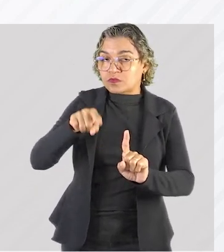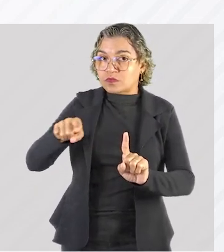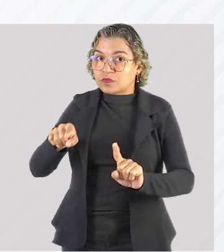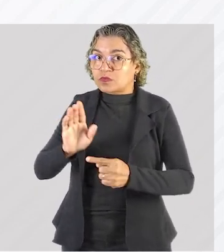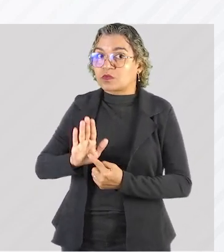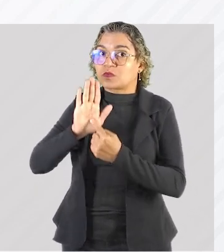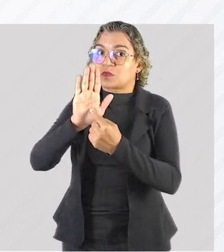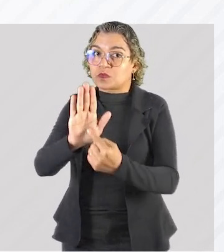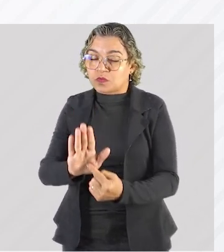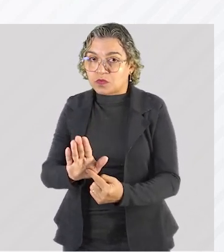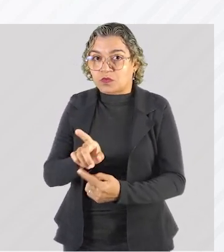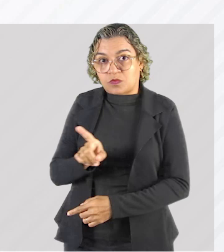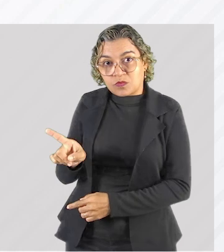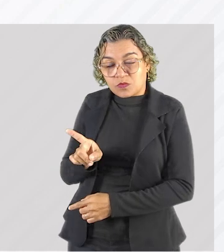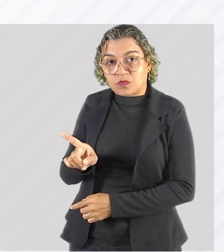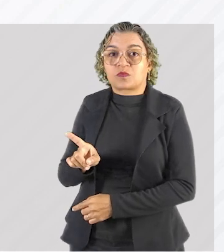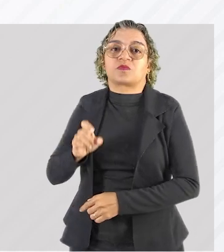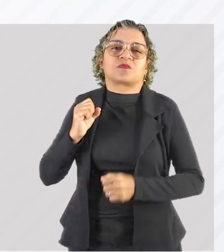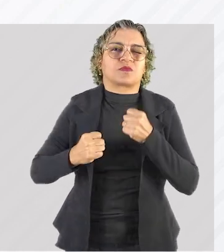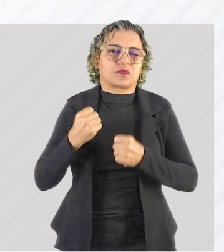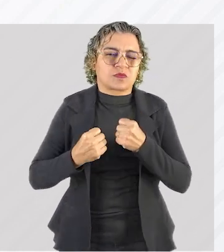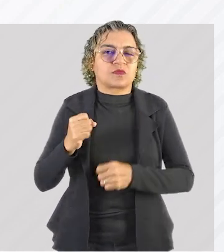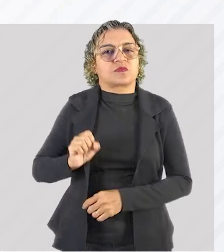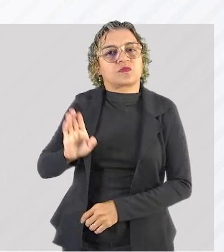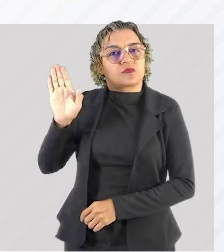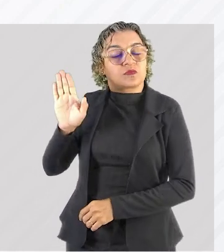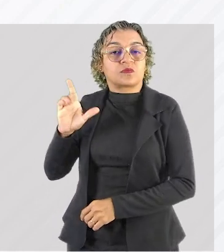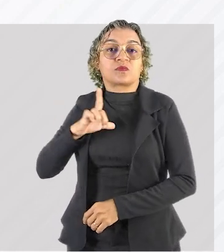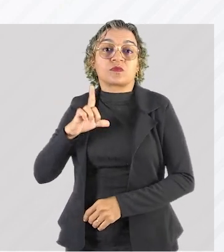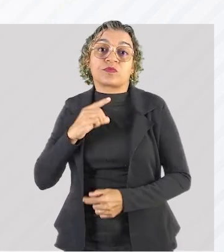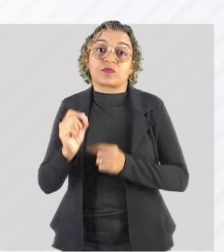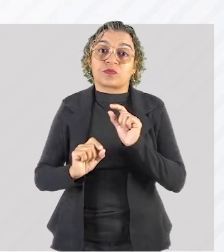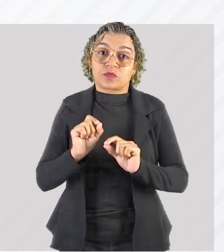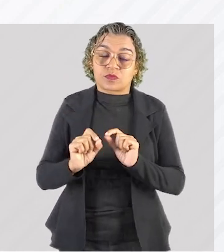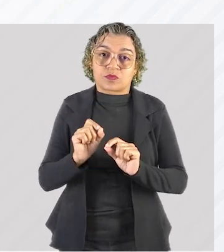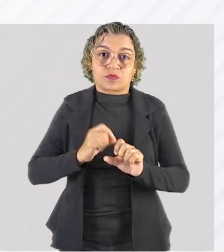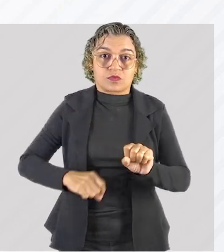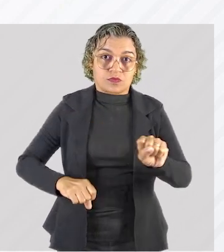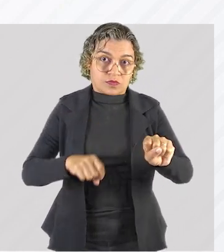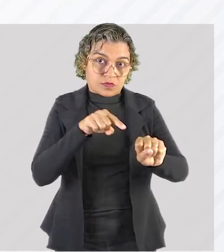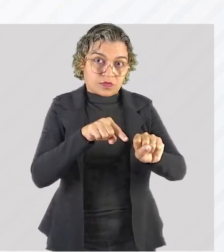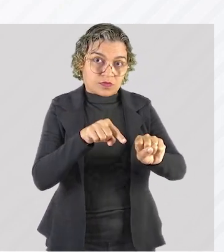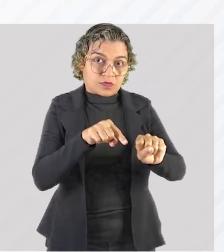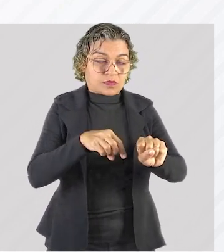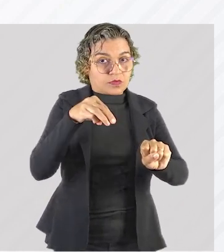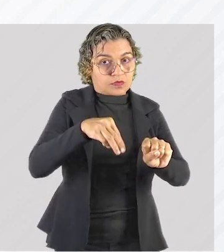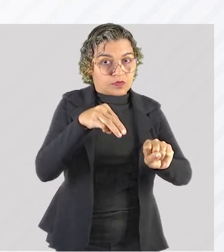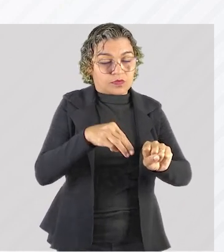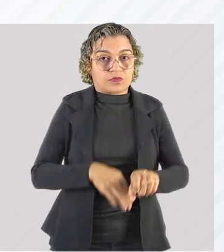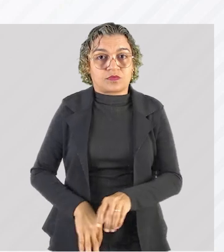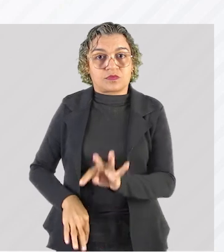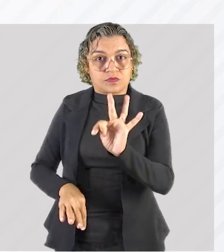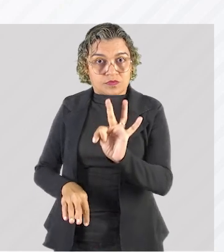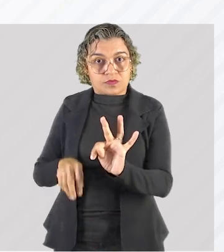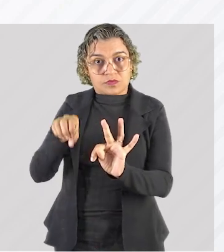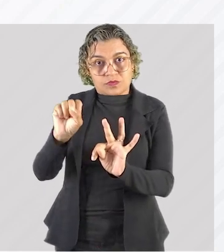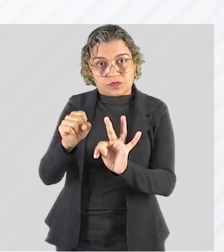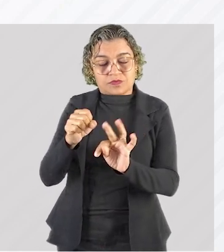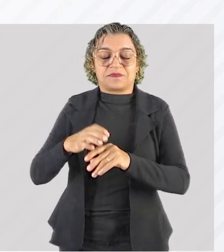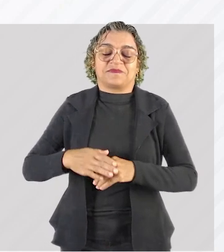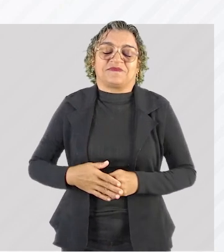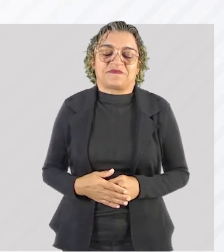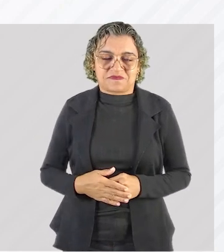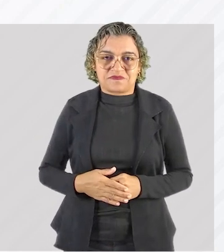que mostra o desempenho do candidato. Para tanto, considere S em metros e T em